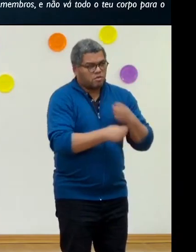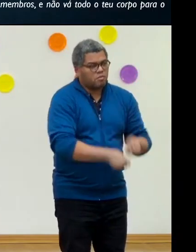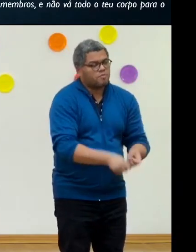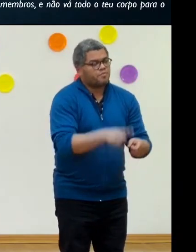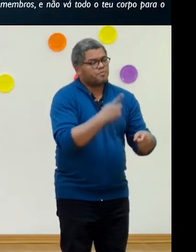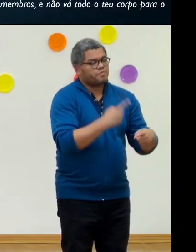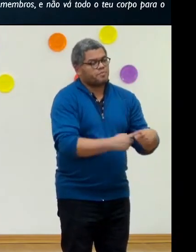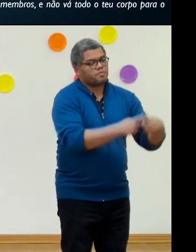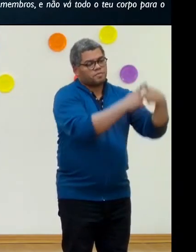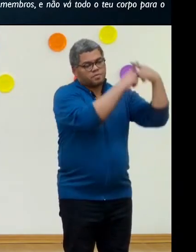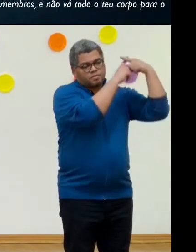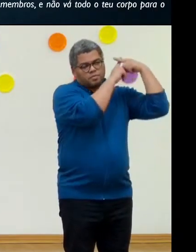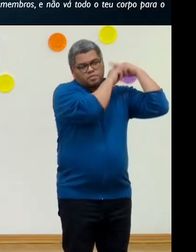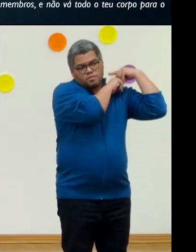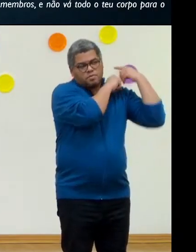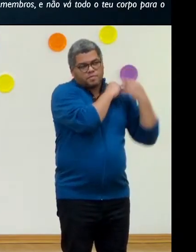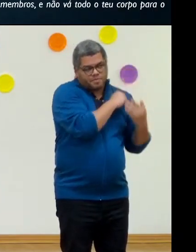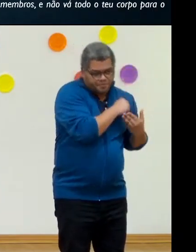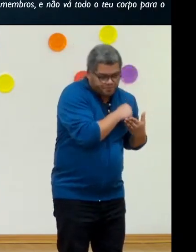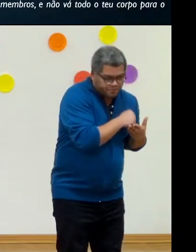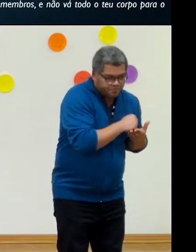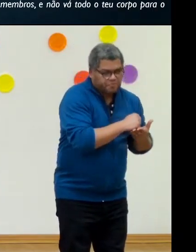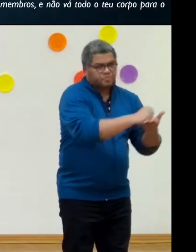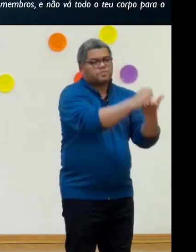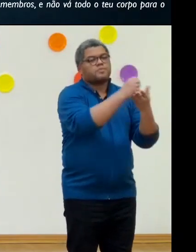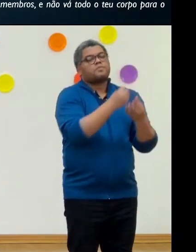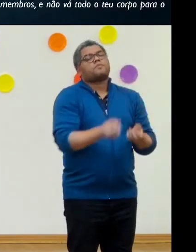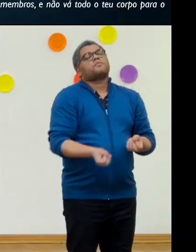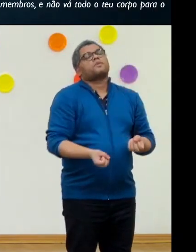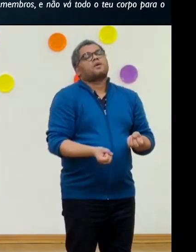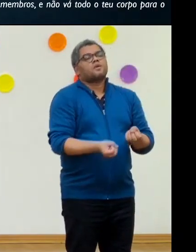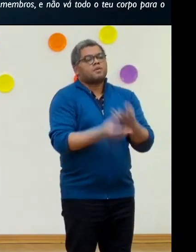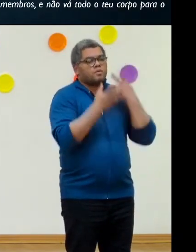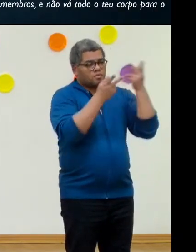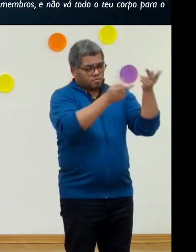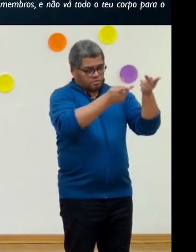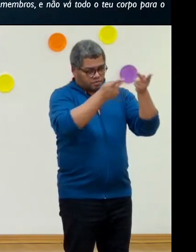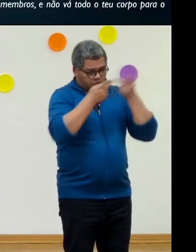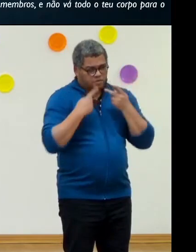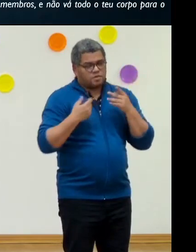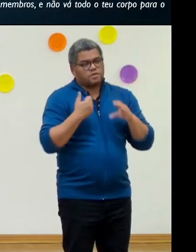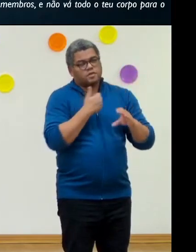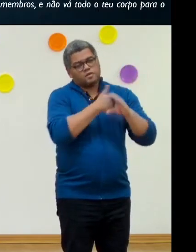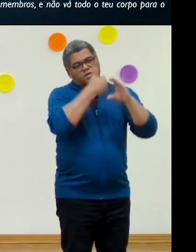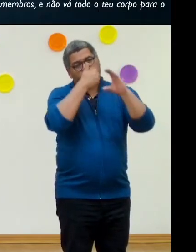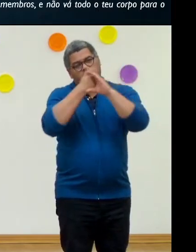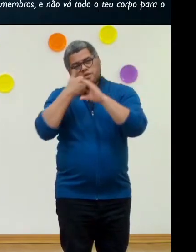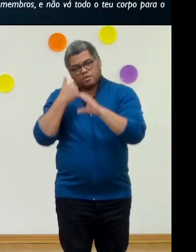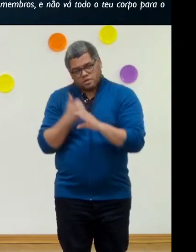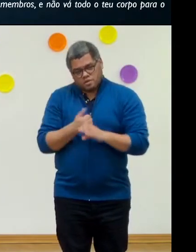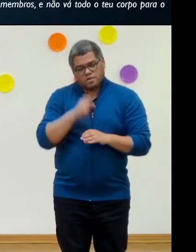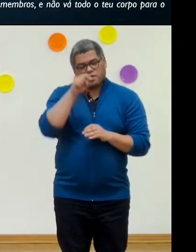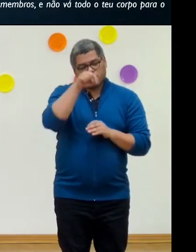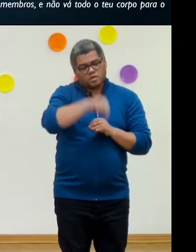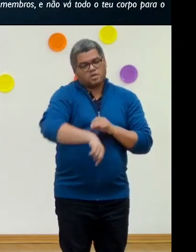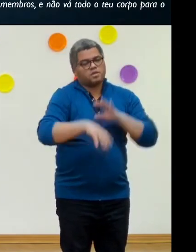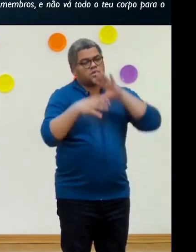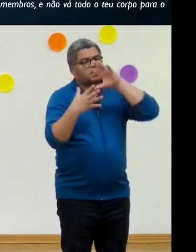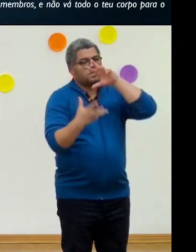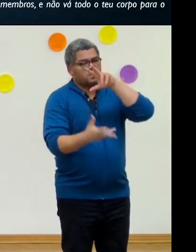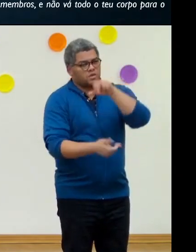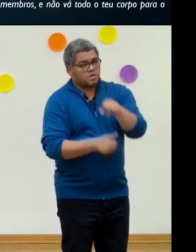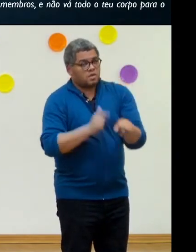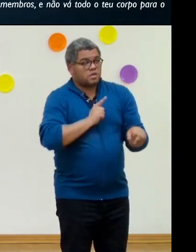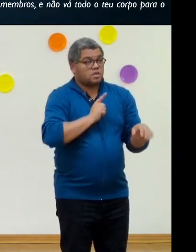carregar? Difícil, né? Bem-vindo ao cristianismo. Bem-vindo a ser cristão nesse mundo que tem aplicativo